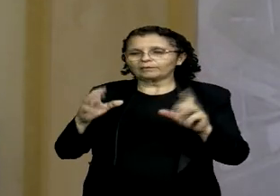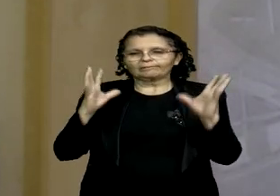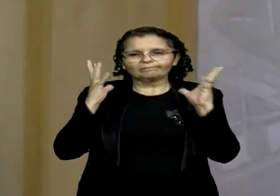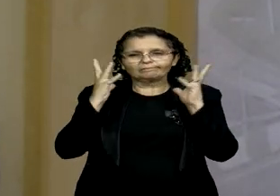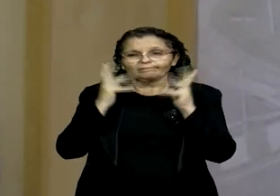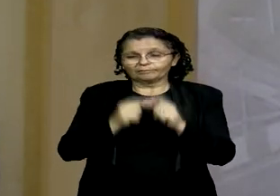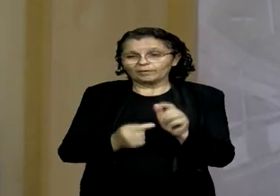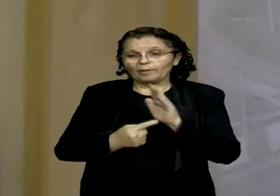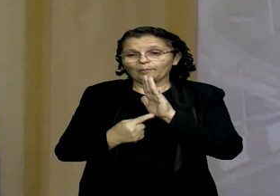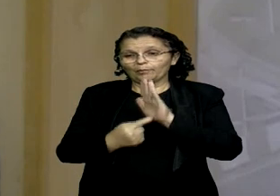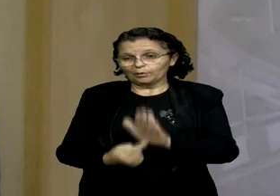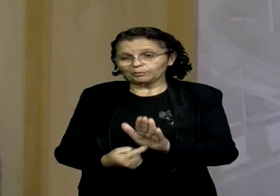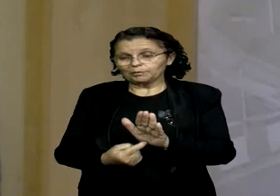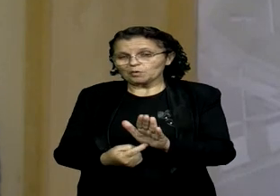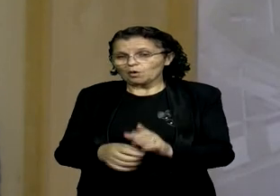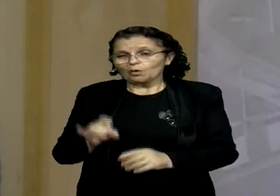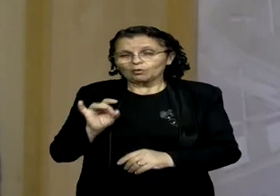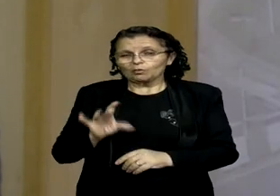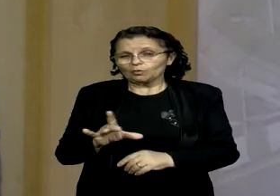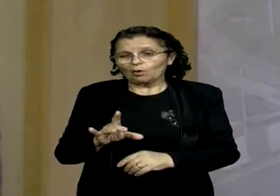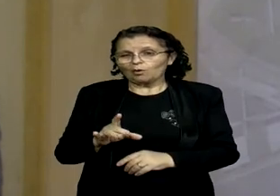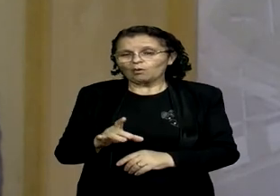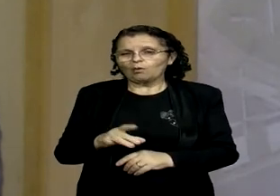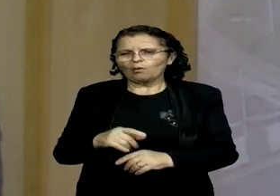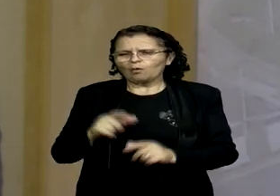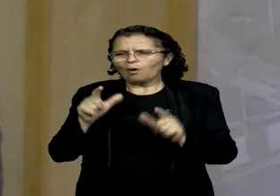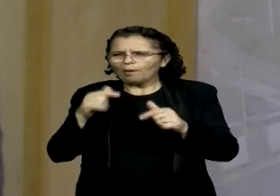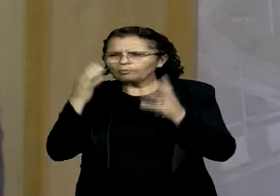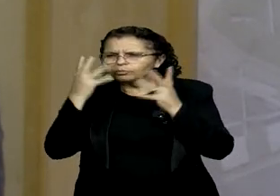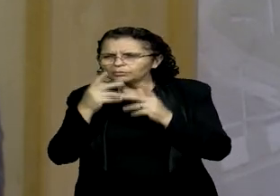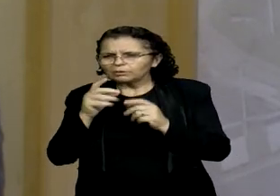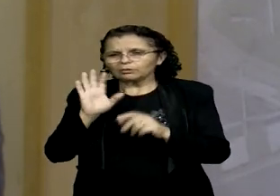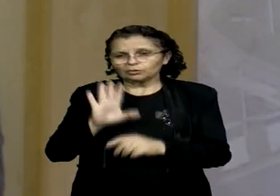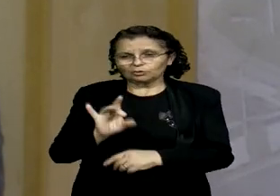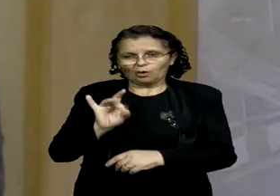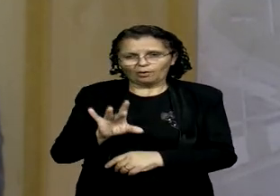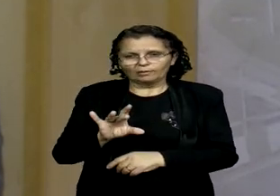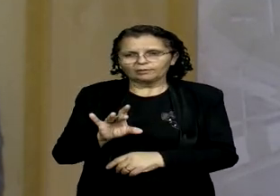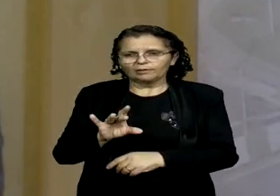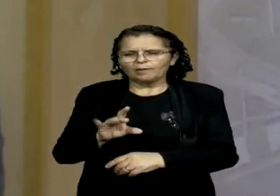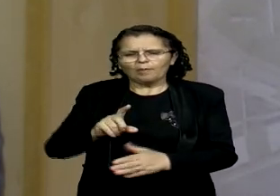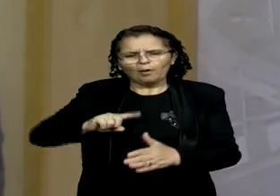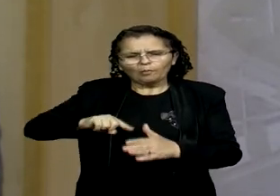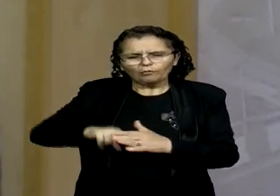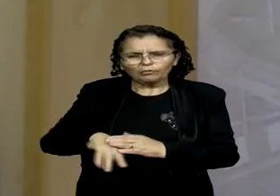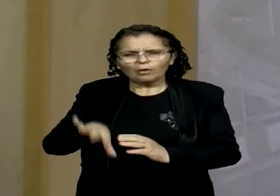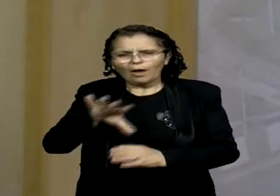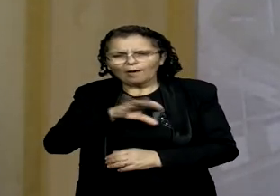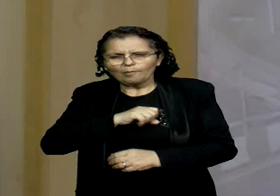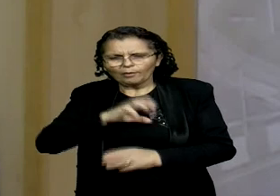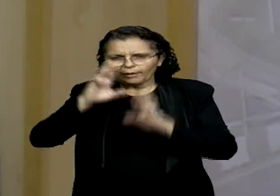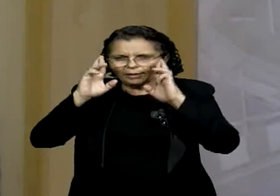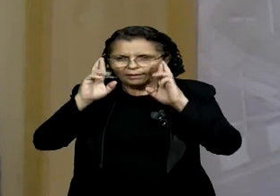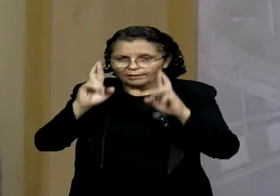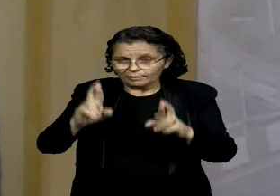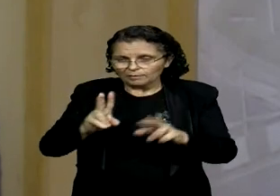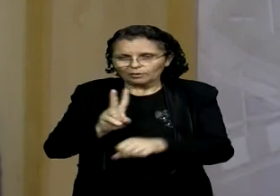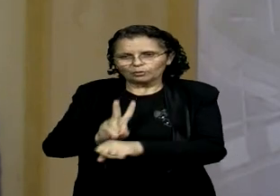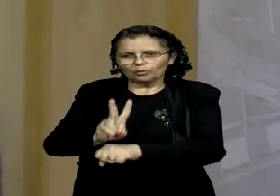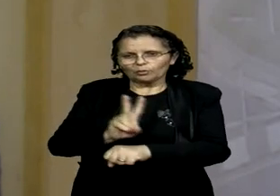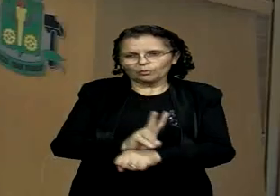cidade, refletindo não apenas uma estética singular, mas também um profundo amor e dedicação que